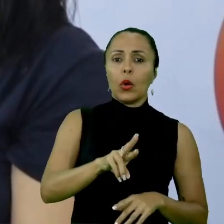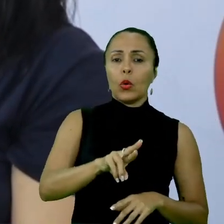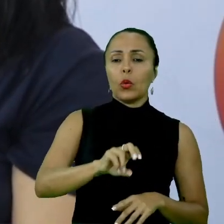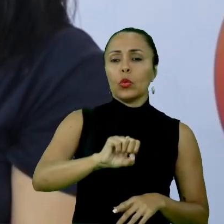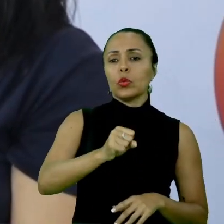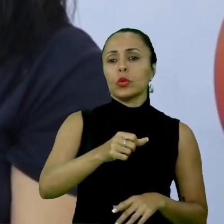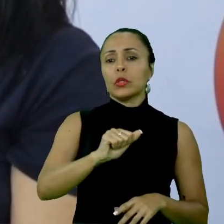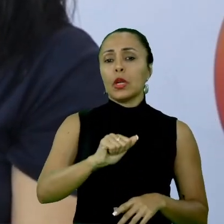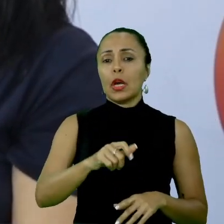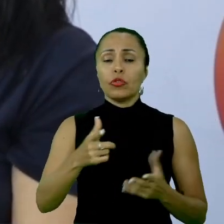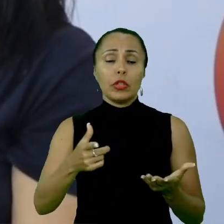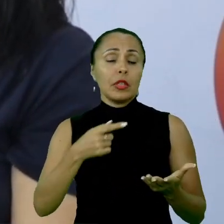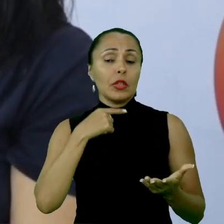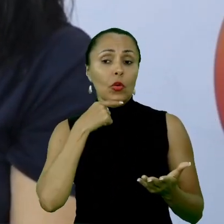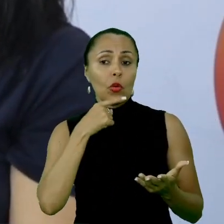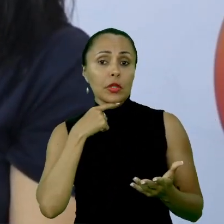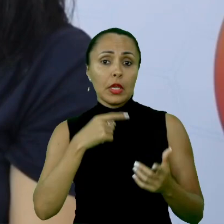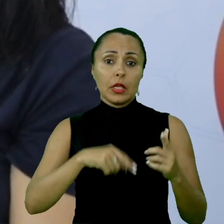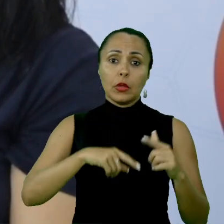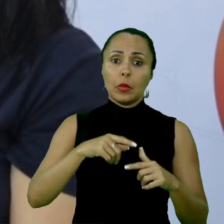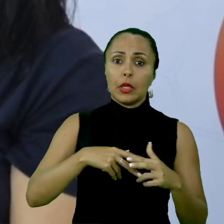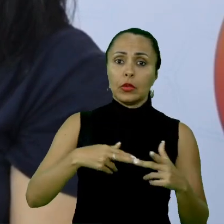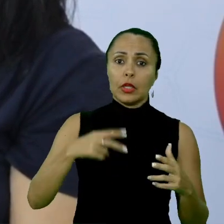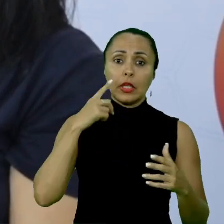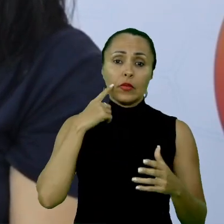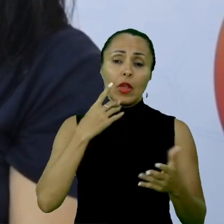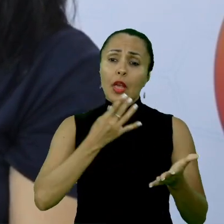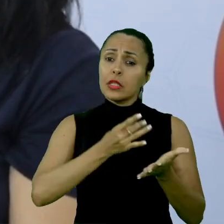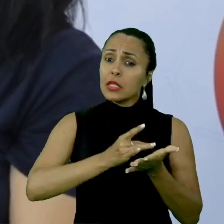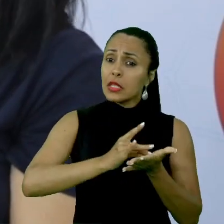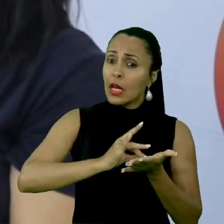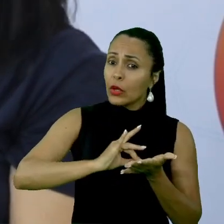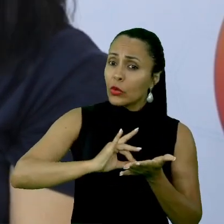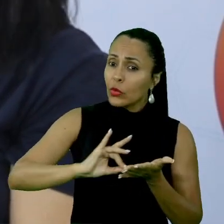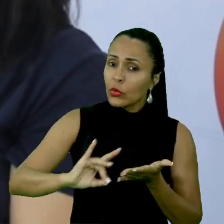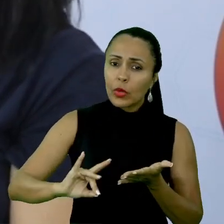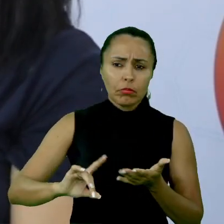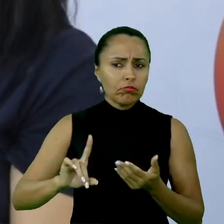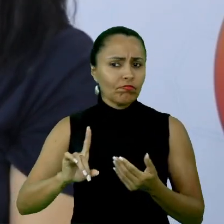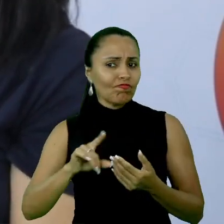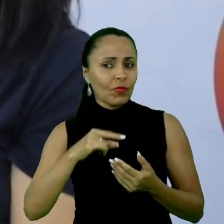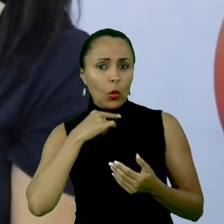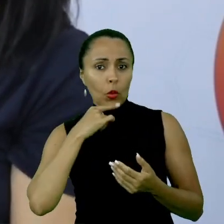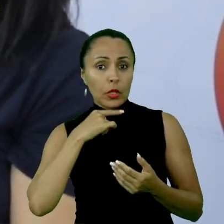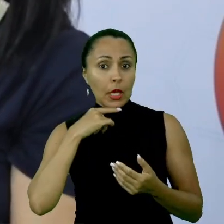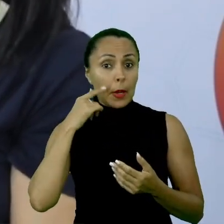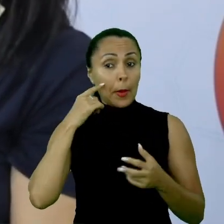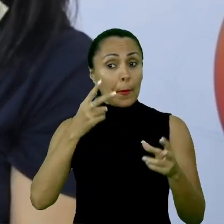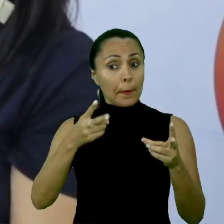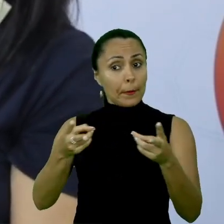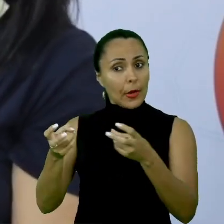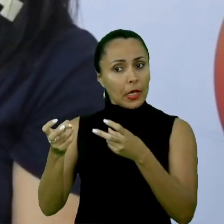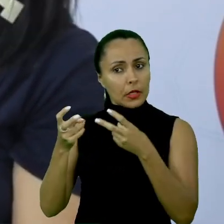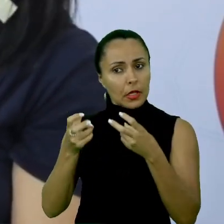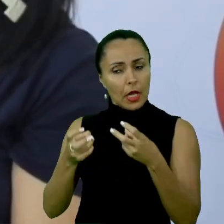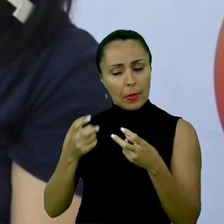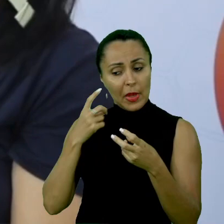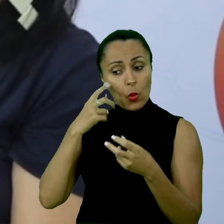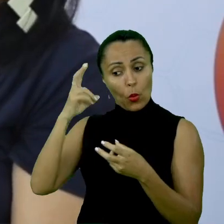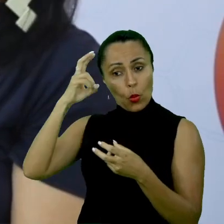não consegue nesses materiais ver a assinatura de quem está criando. A gente não consegue perceber a identidade